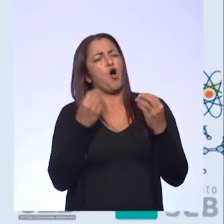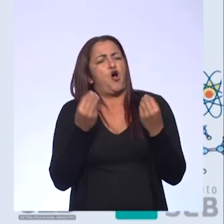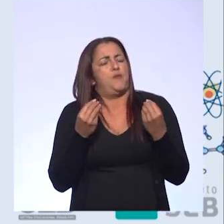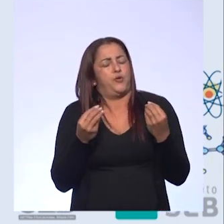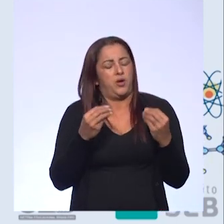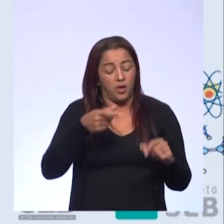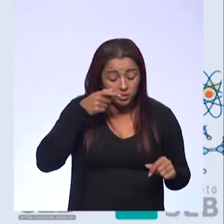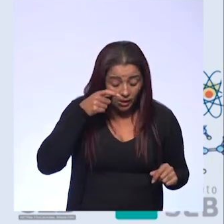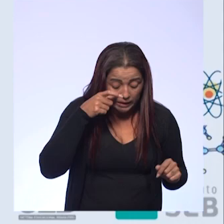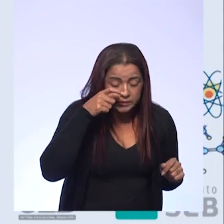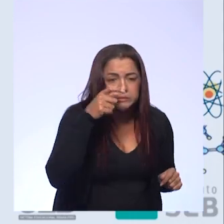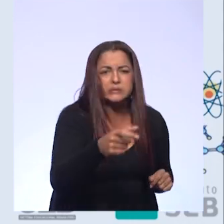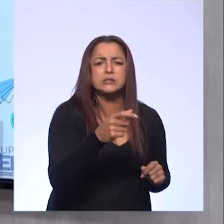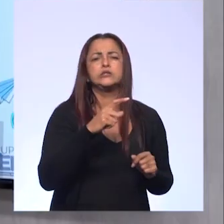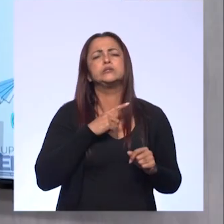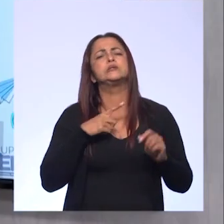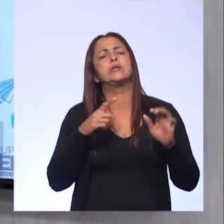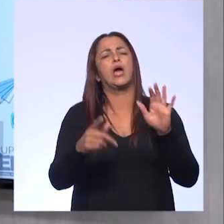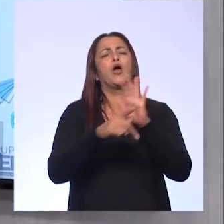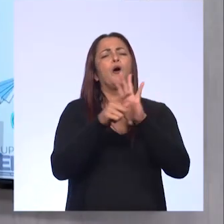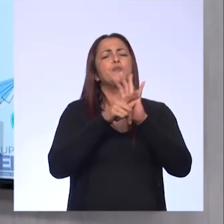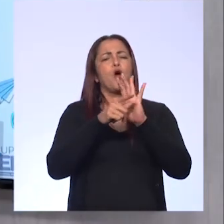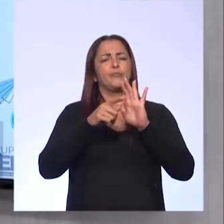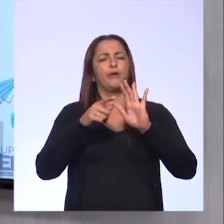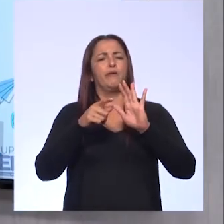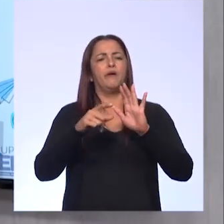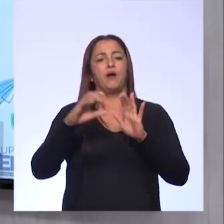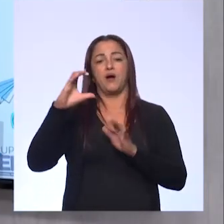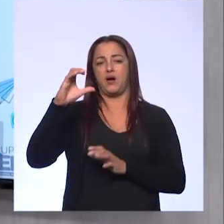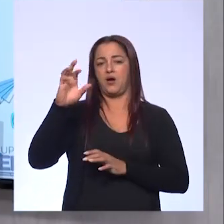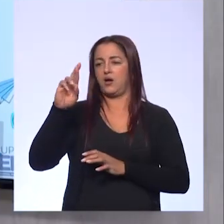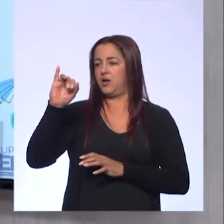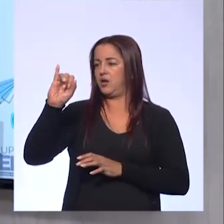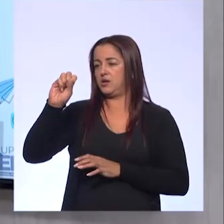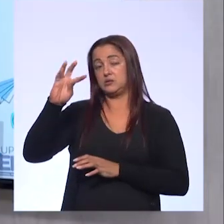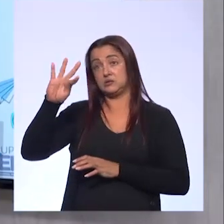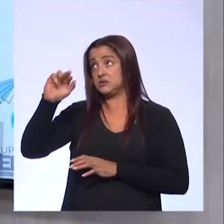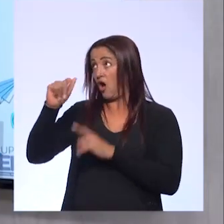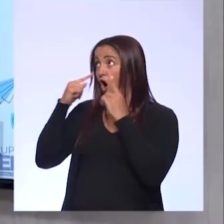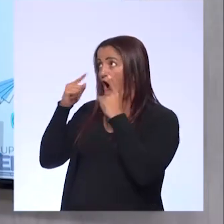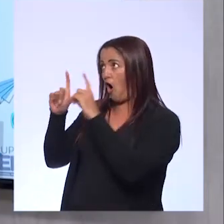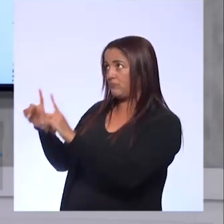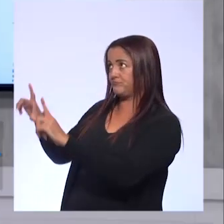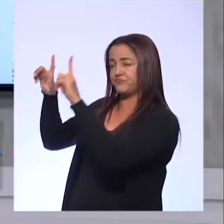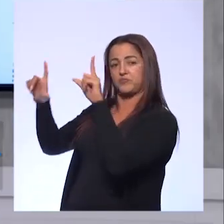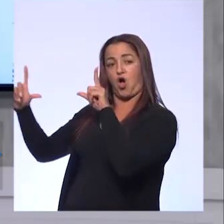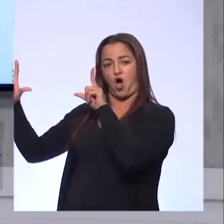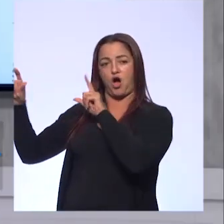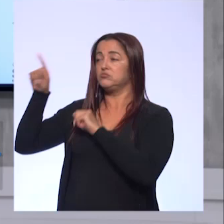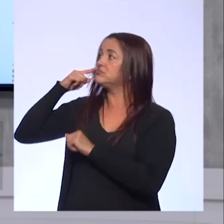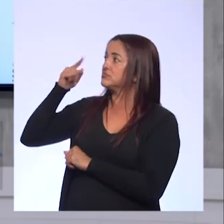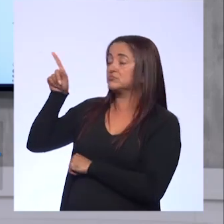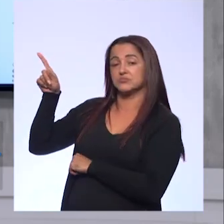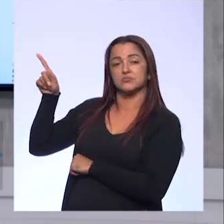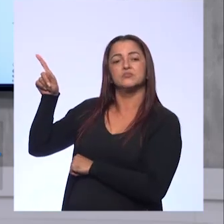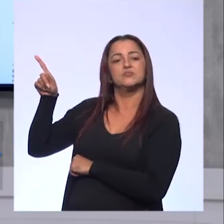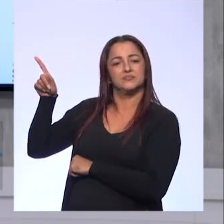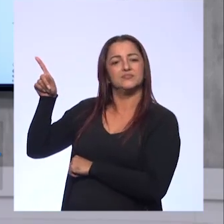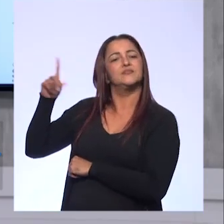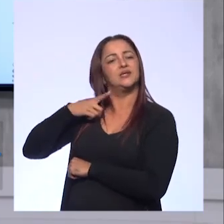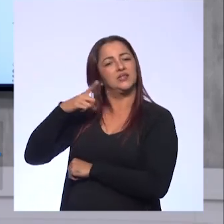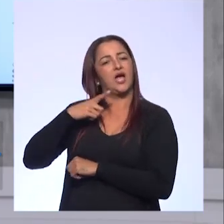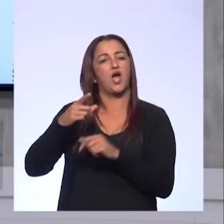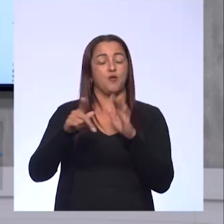aqui por exemplo aqui em cima da escrita é o ponto mais alto de uma onda vale